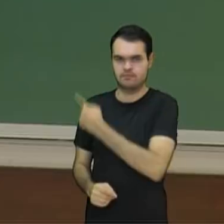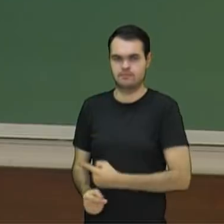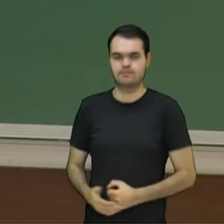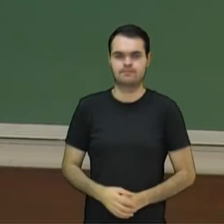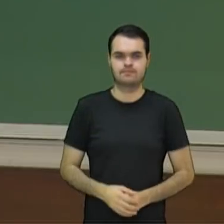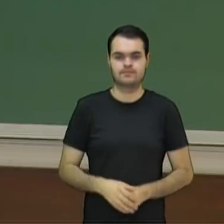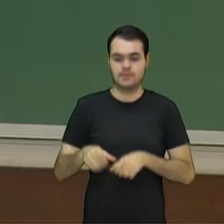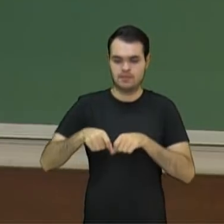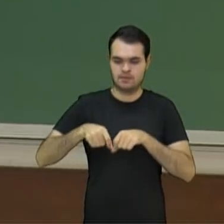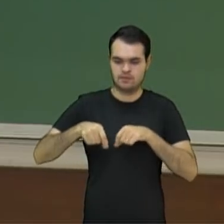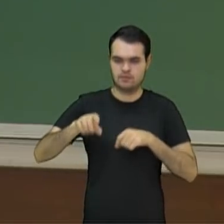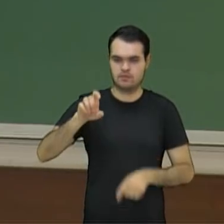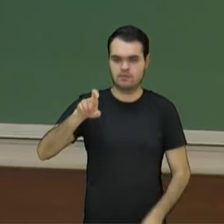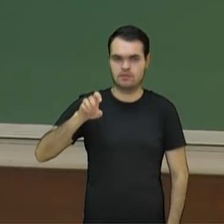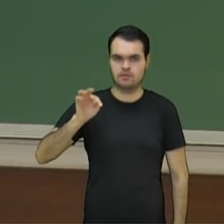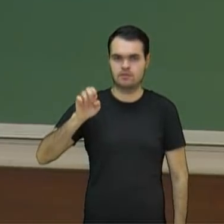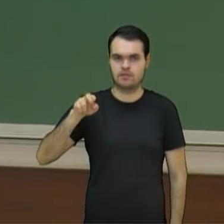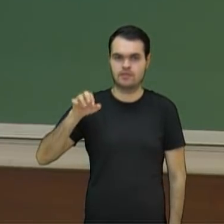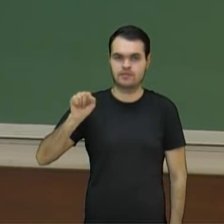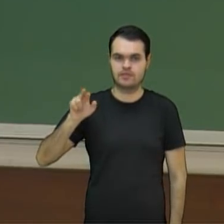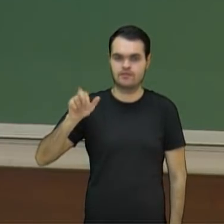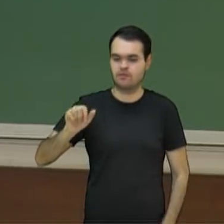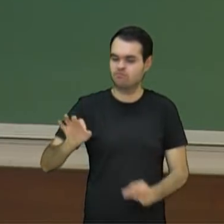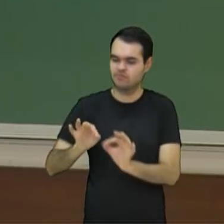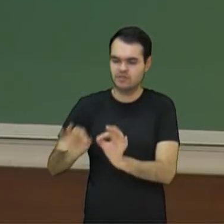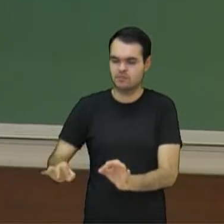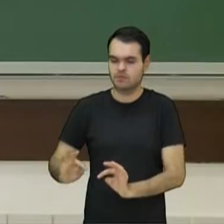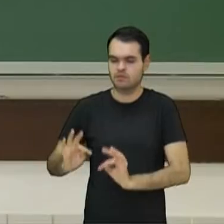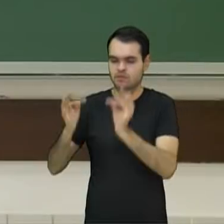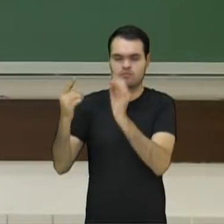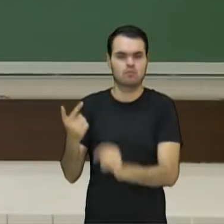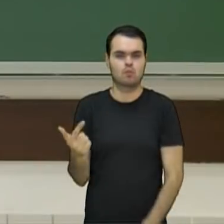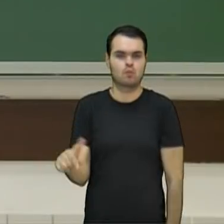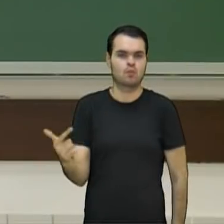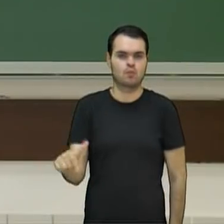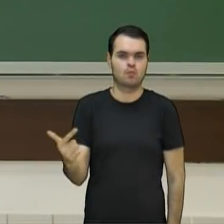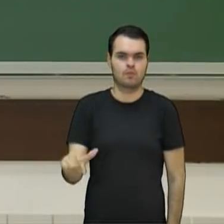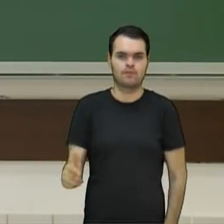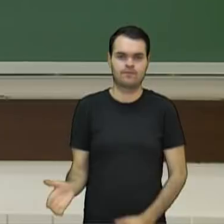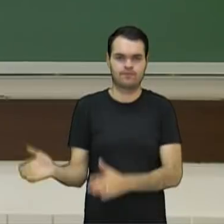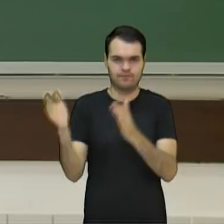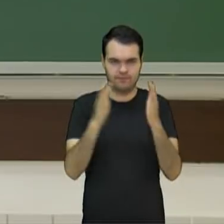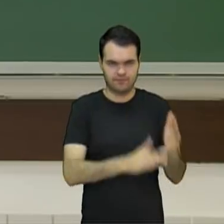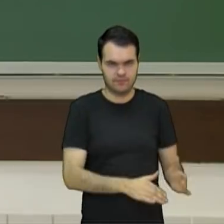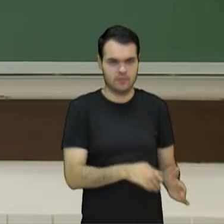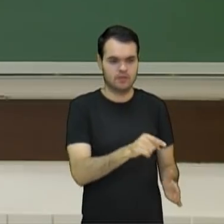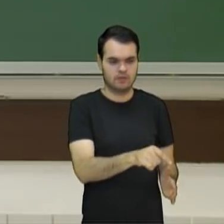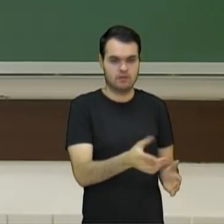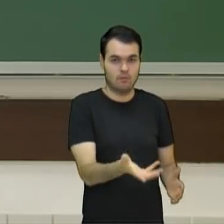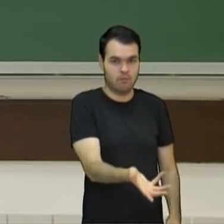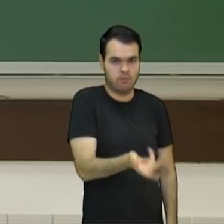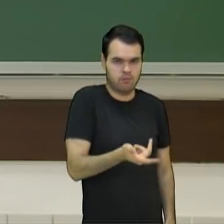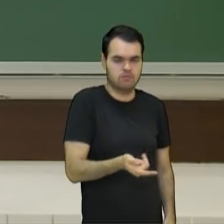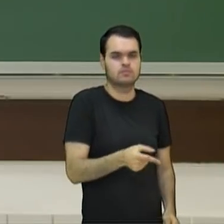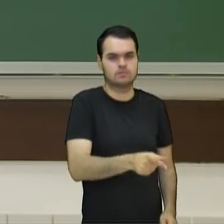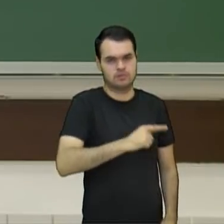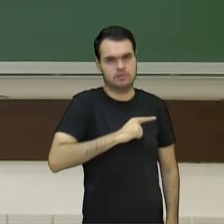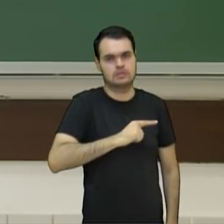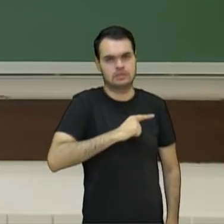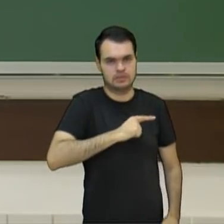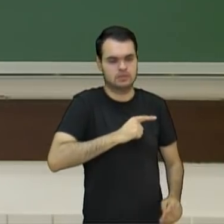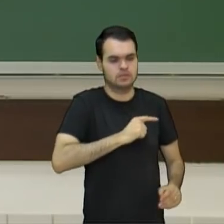agricultura extensiva, são simples, sem tecnologia envolvida. Na agricultura intensiva, há